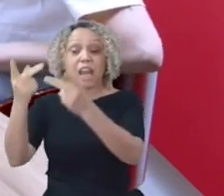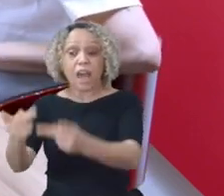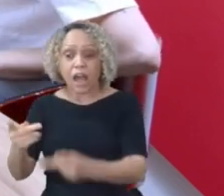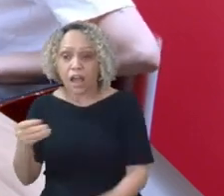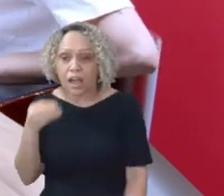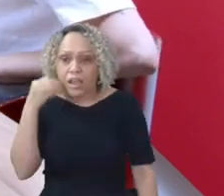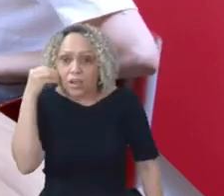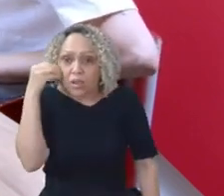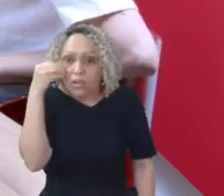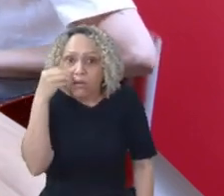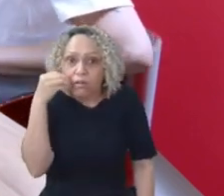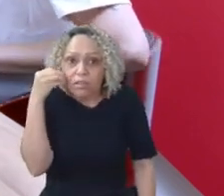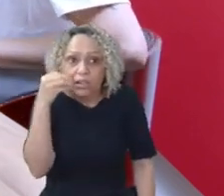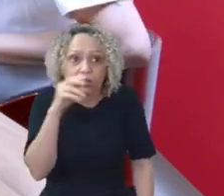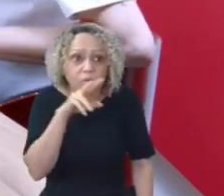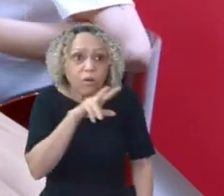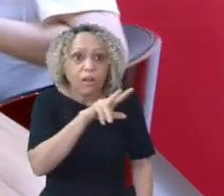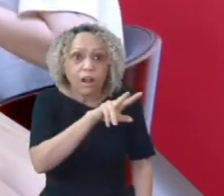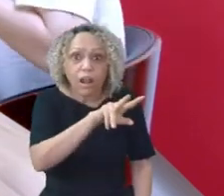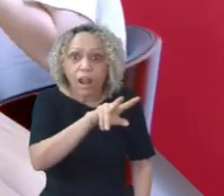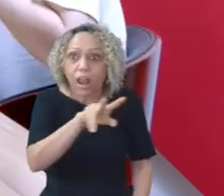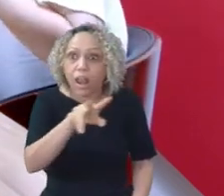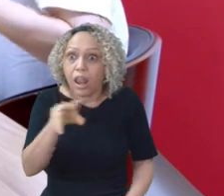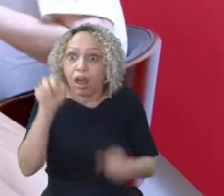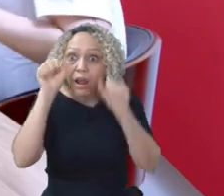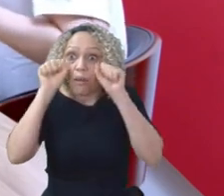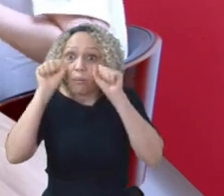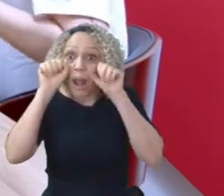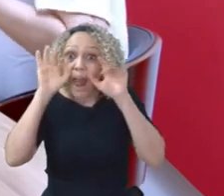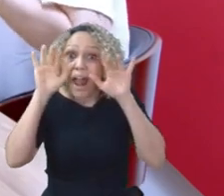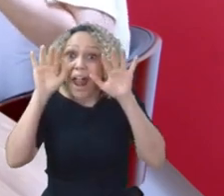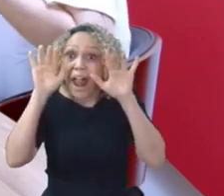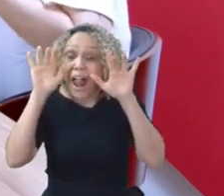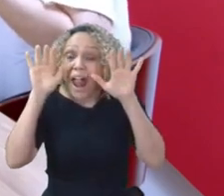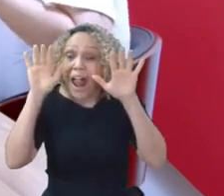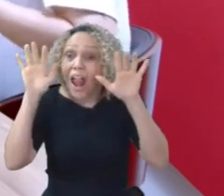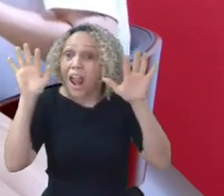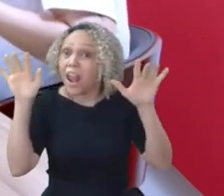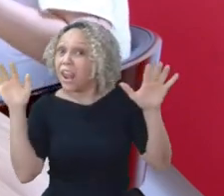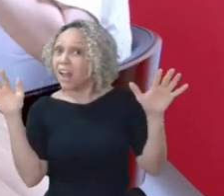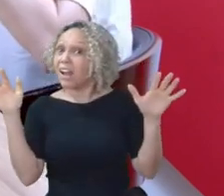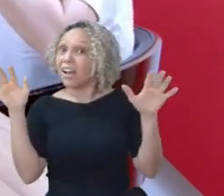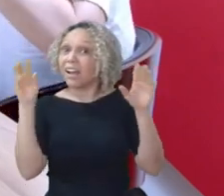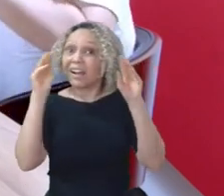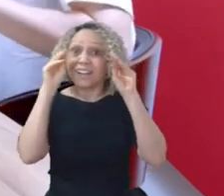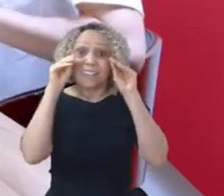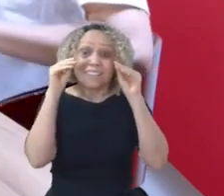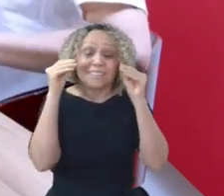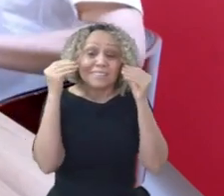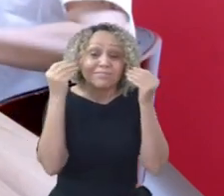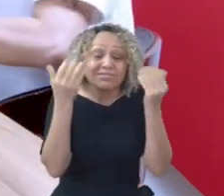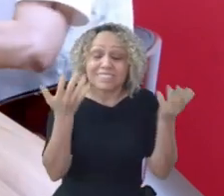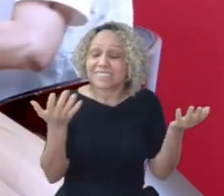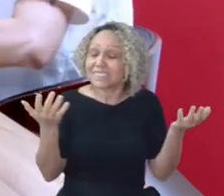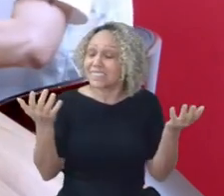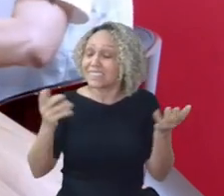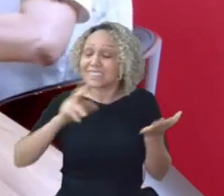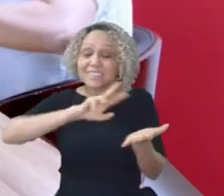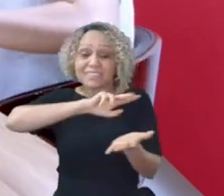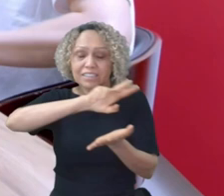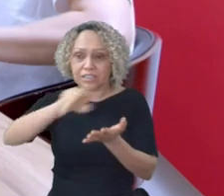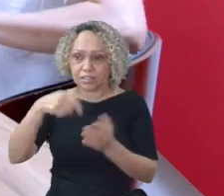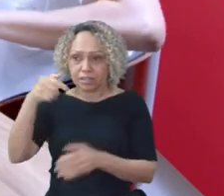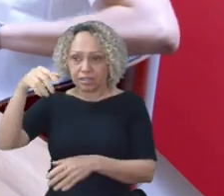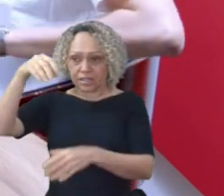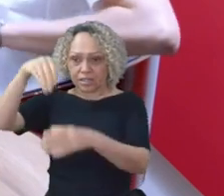para os lugares e tudo me encantava, tudo me brilhava os olhos, a diversidade. E aí dentro da Casai tem